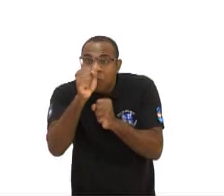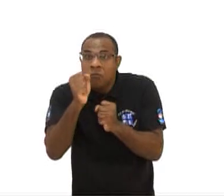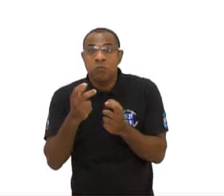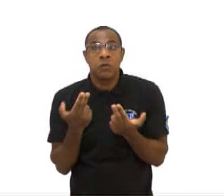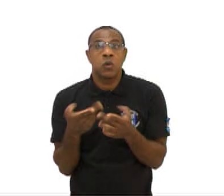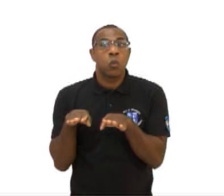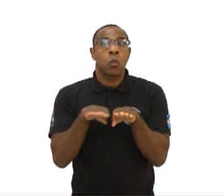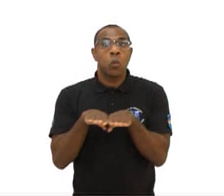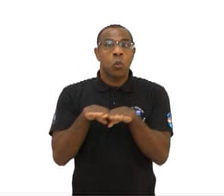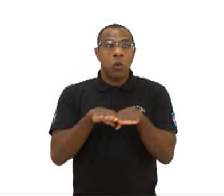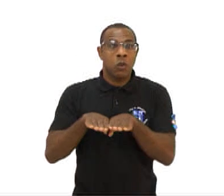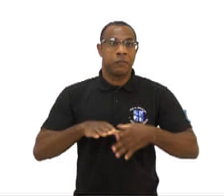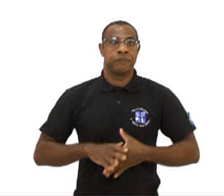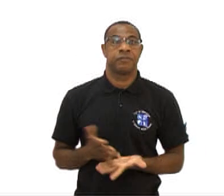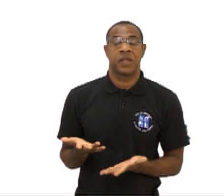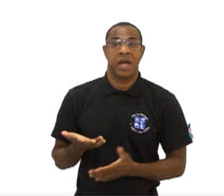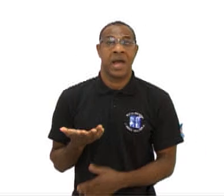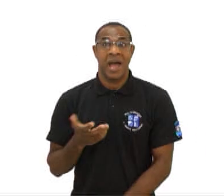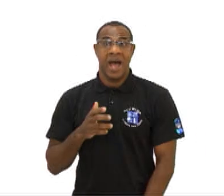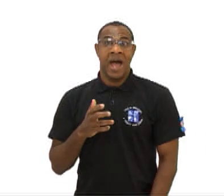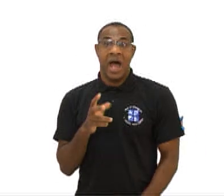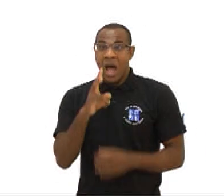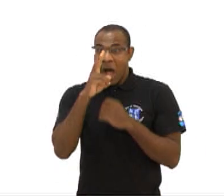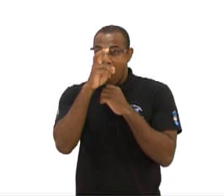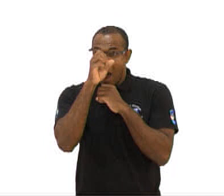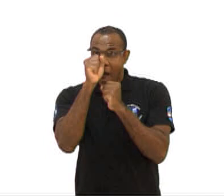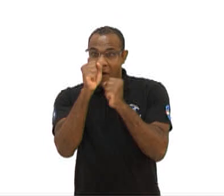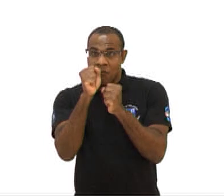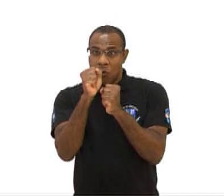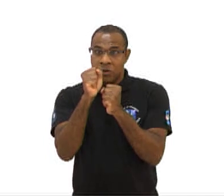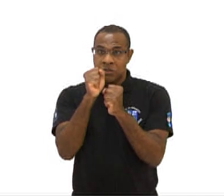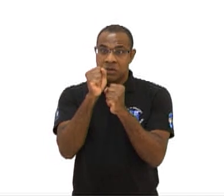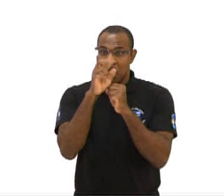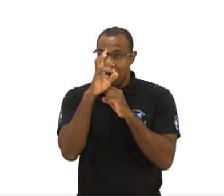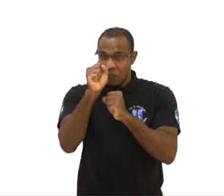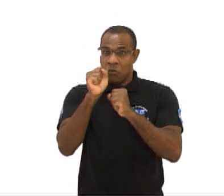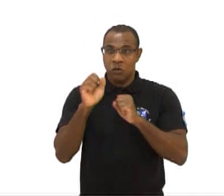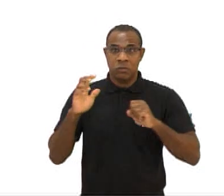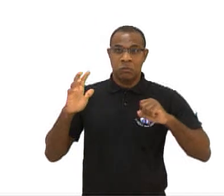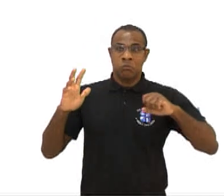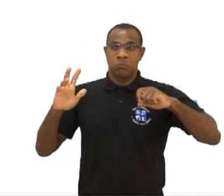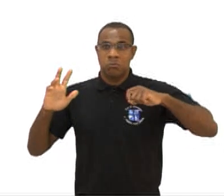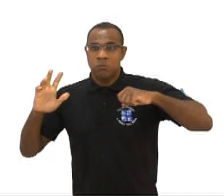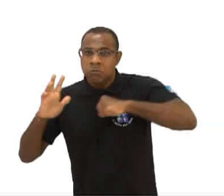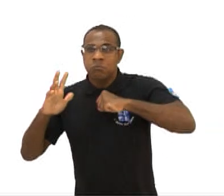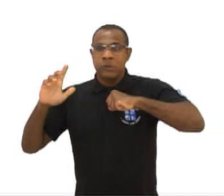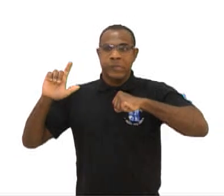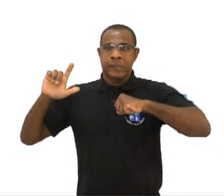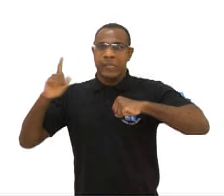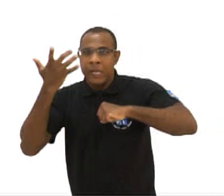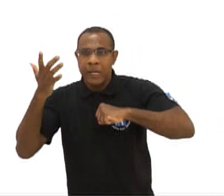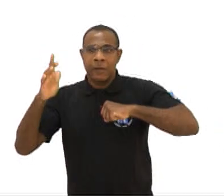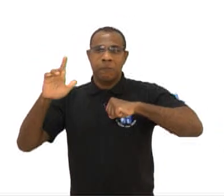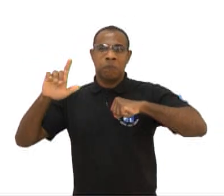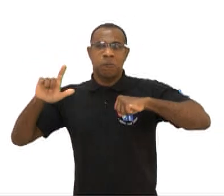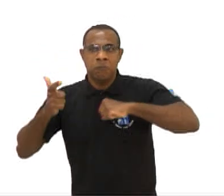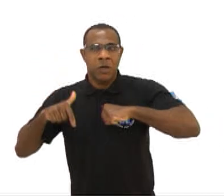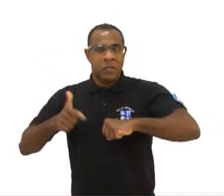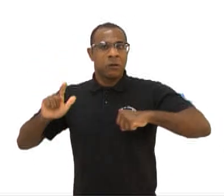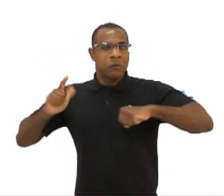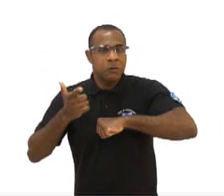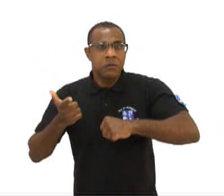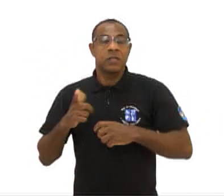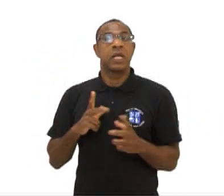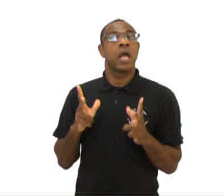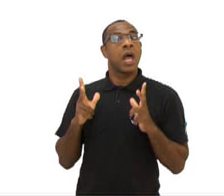Visto que a força de ação e reação apresentam a mesma direção, mas sentidos contrários, a resultante delas tem